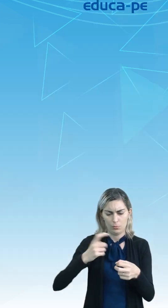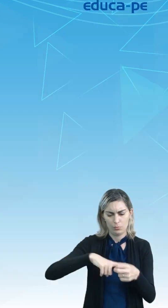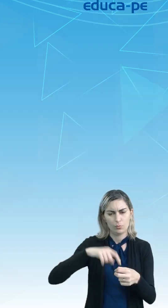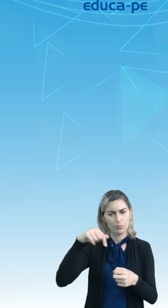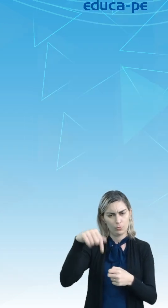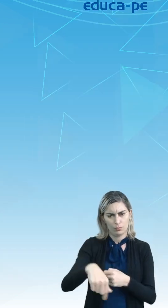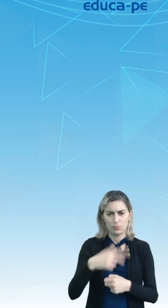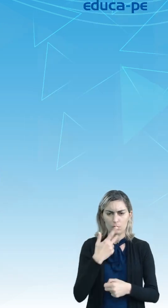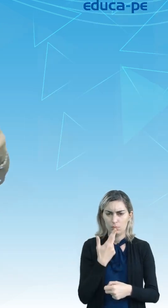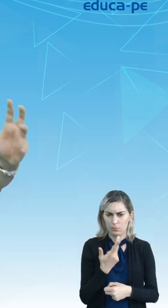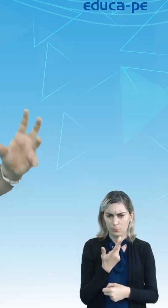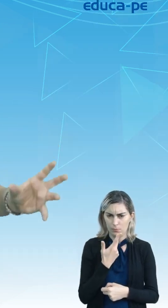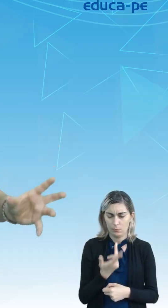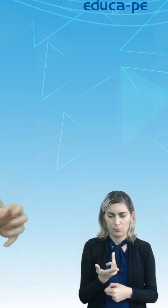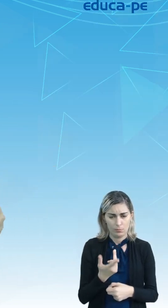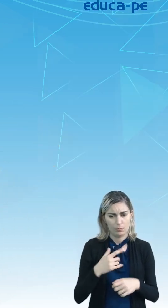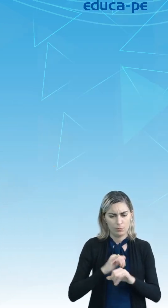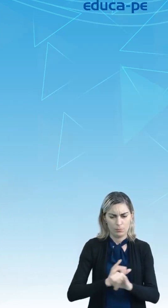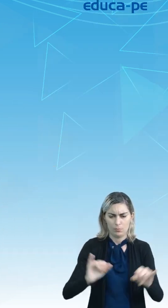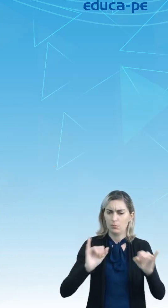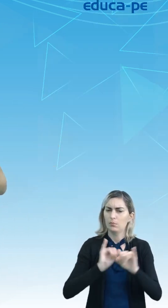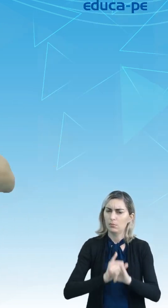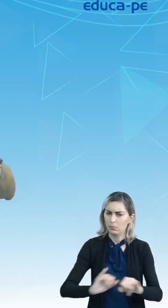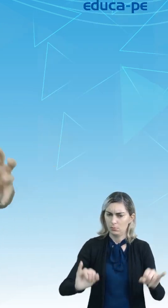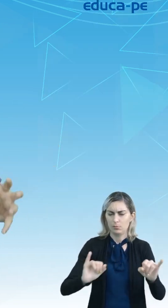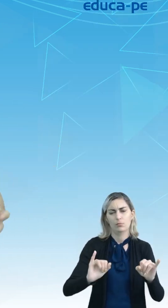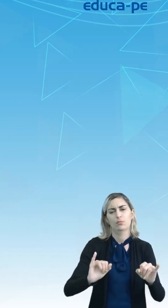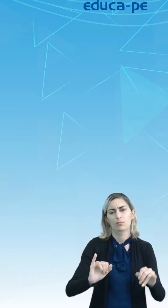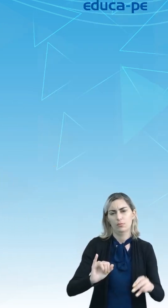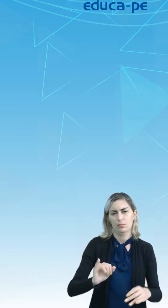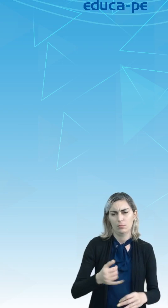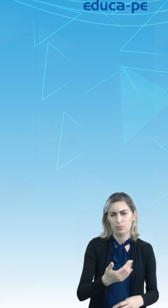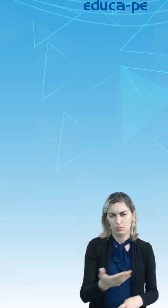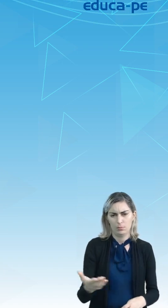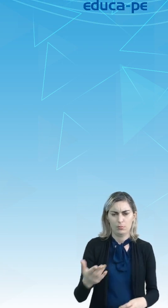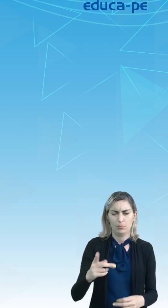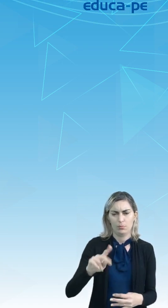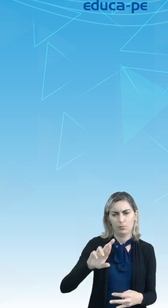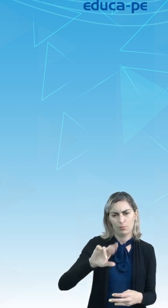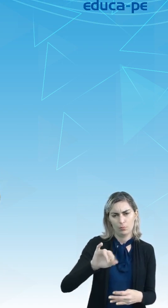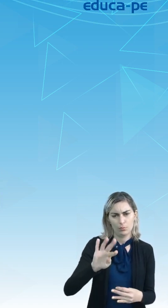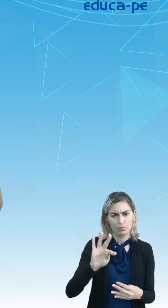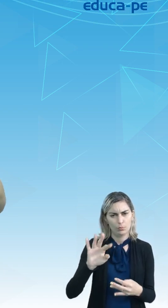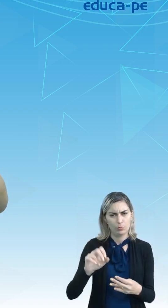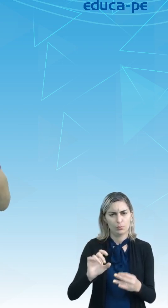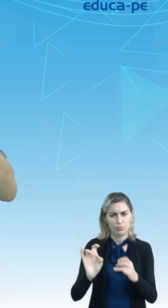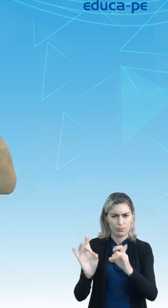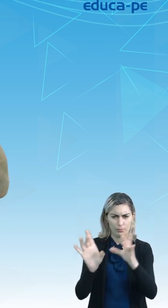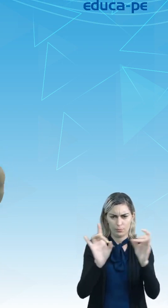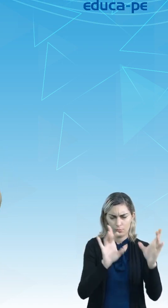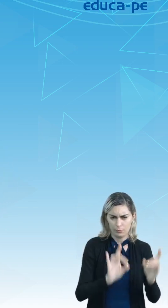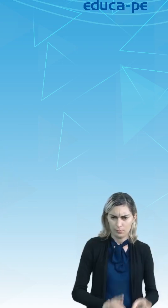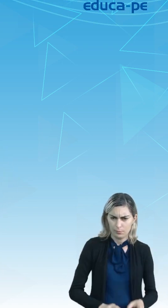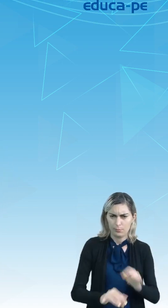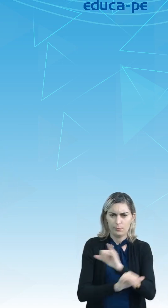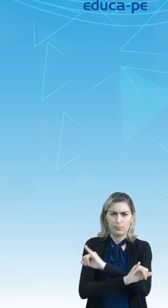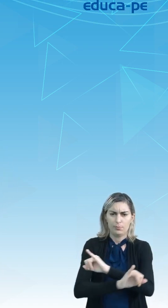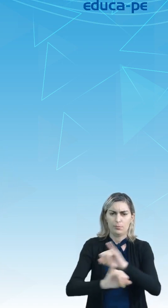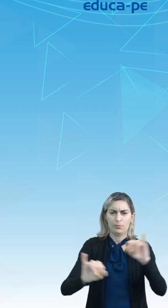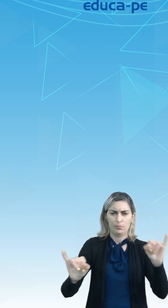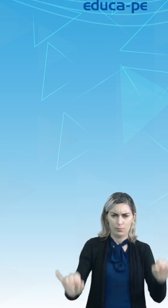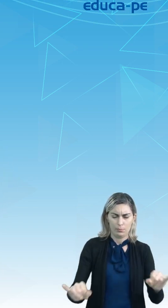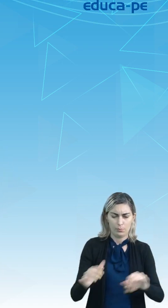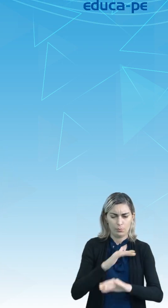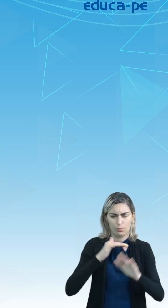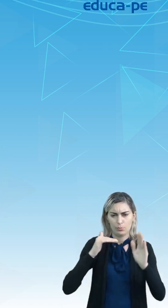àquilo que nós falamos, tornar público, campanha, produtos, venda, anunciar,